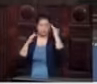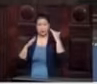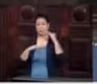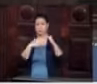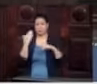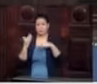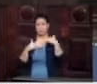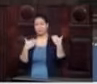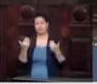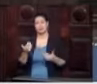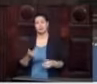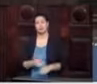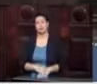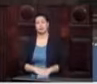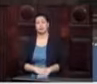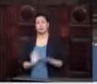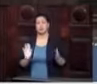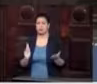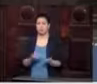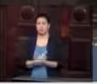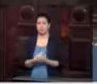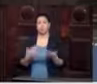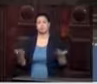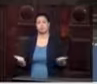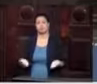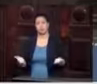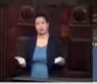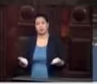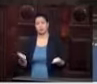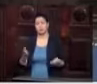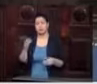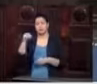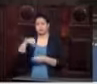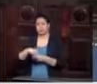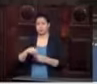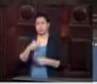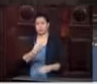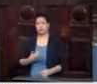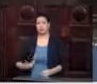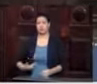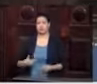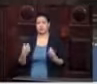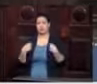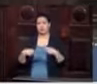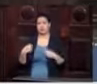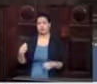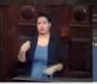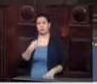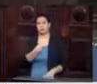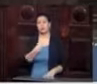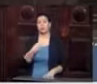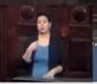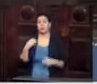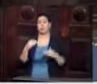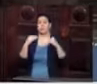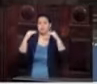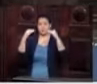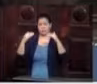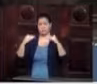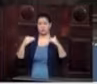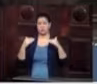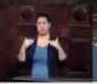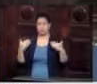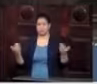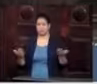lá, e agora a necessidade do governo de impor a sua autoridade. Agora,